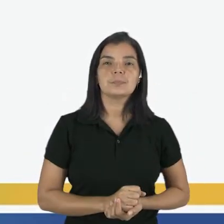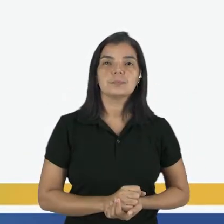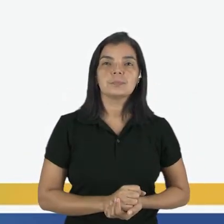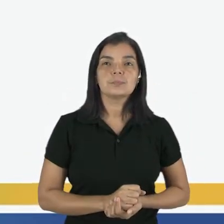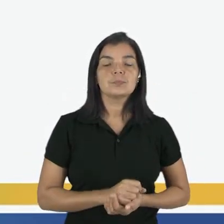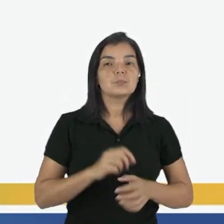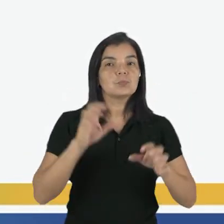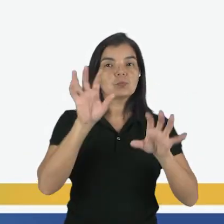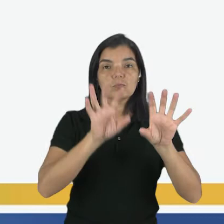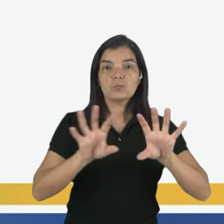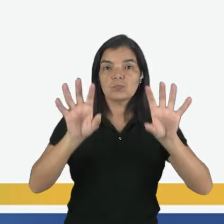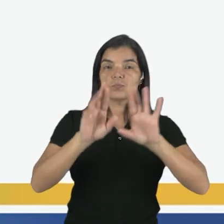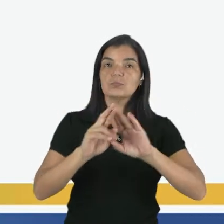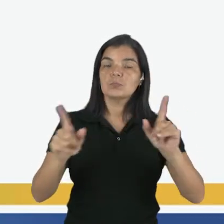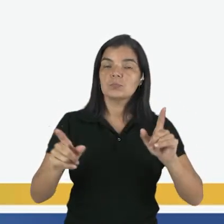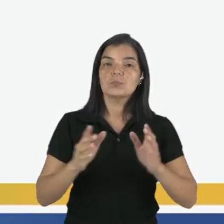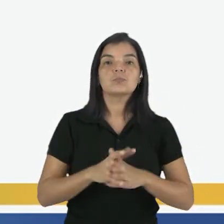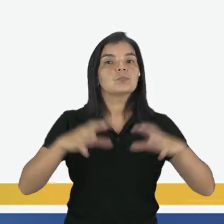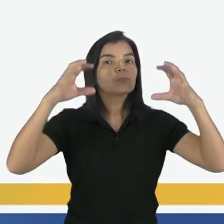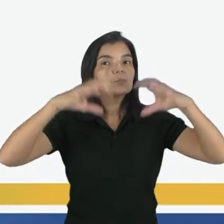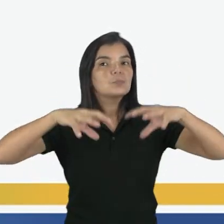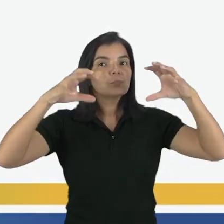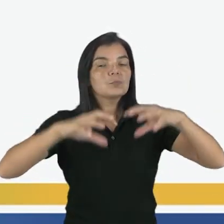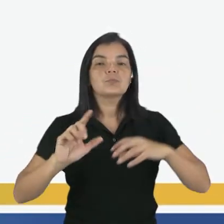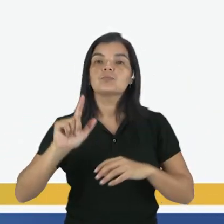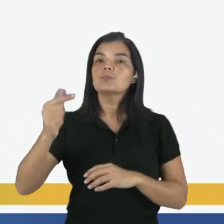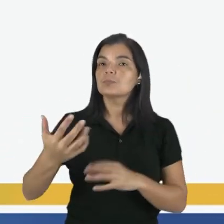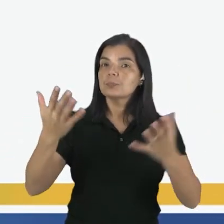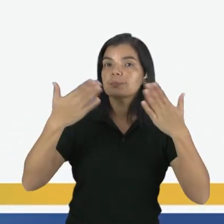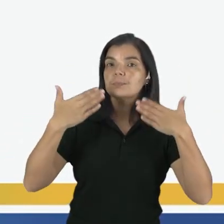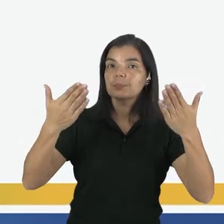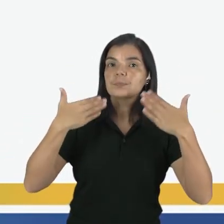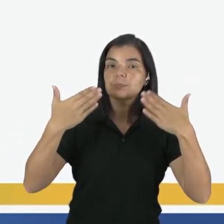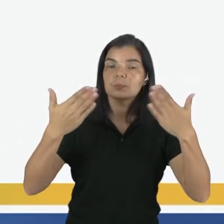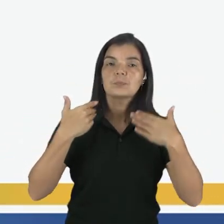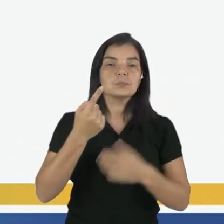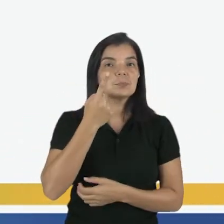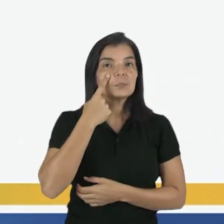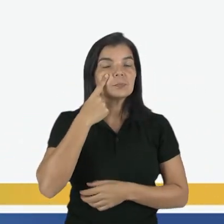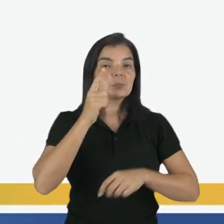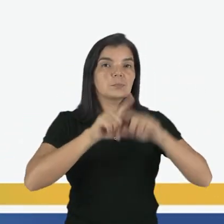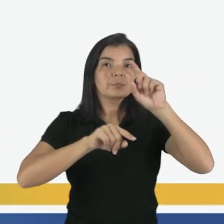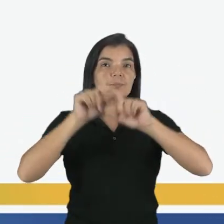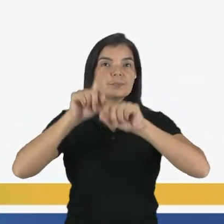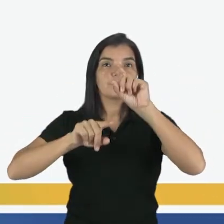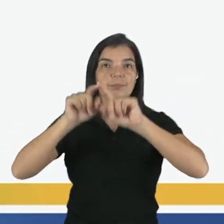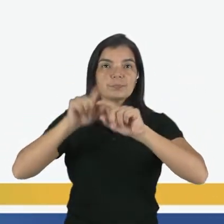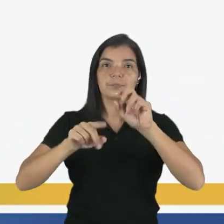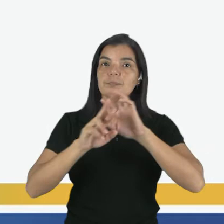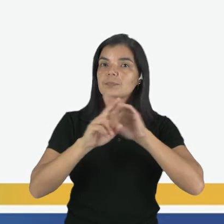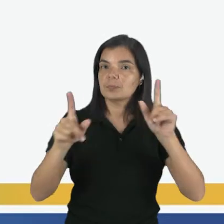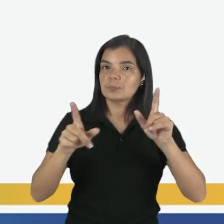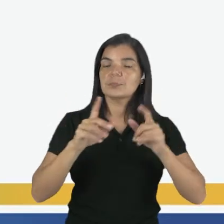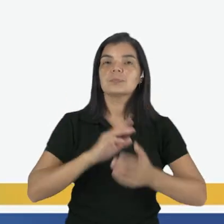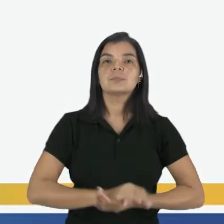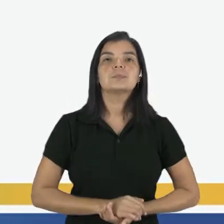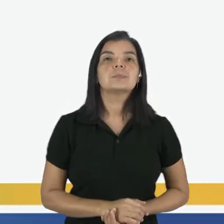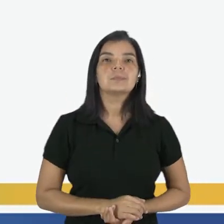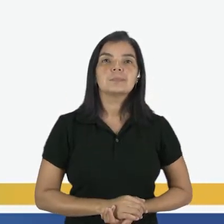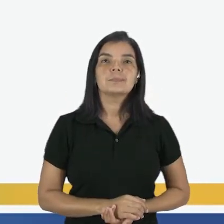com tempos diferentes. Um do inverno, outro do verão. E a gente observa que as estrelas estão de formas